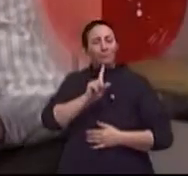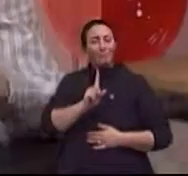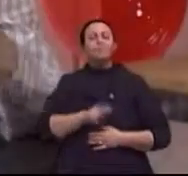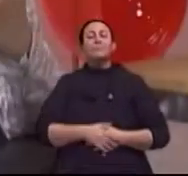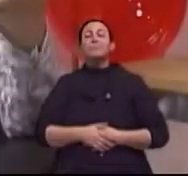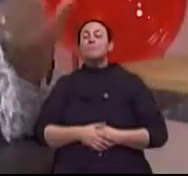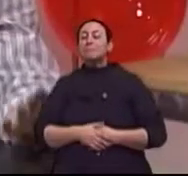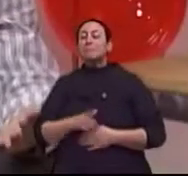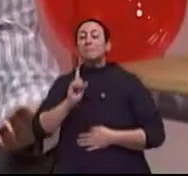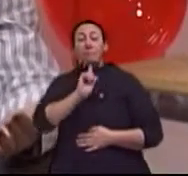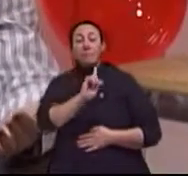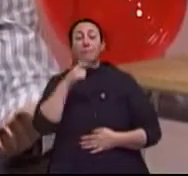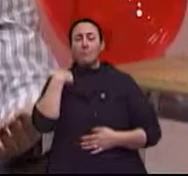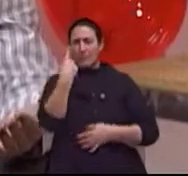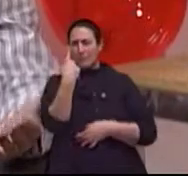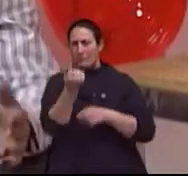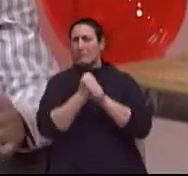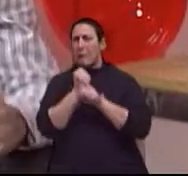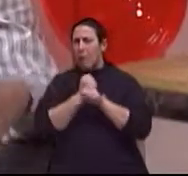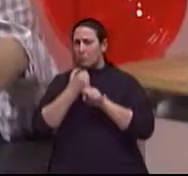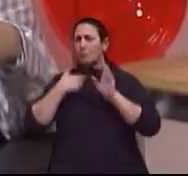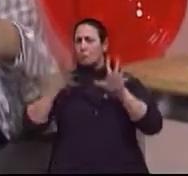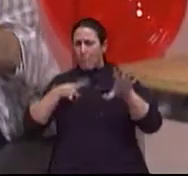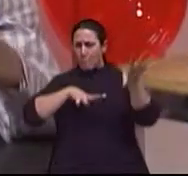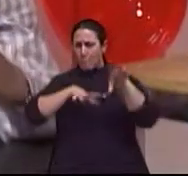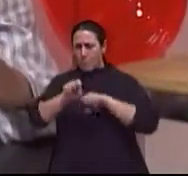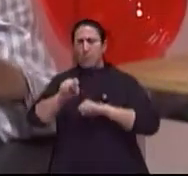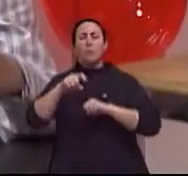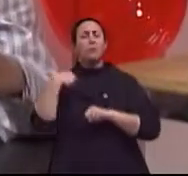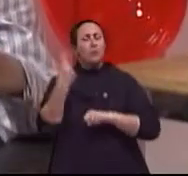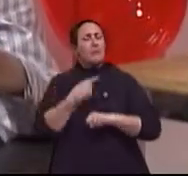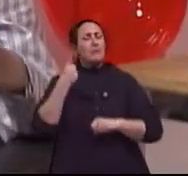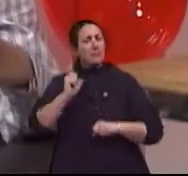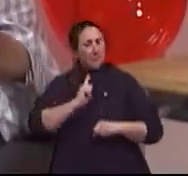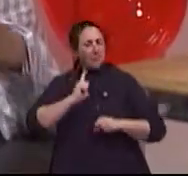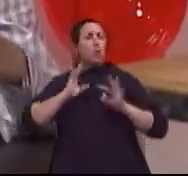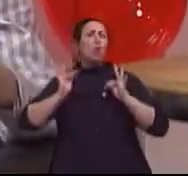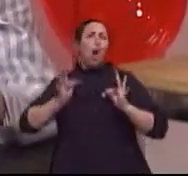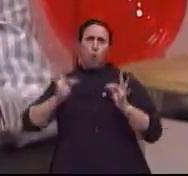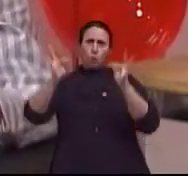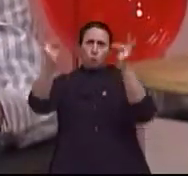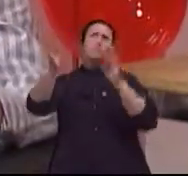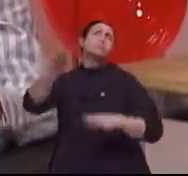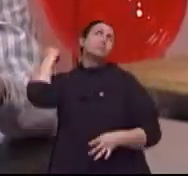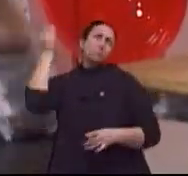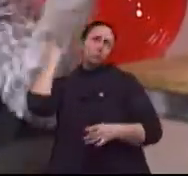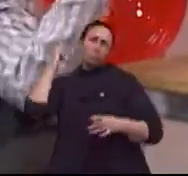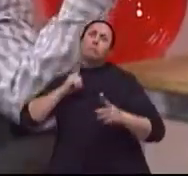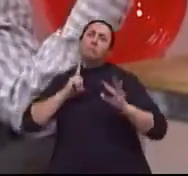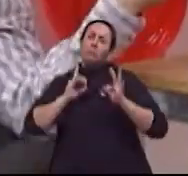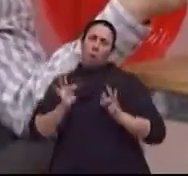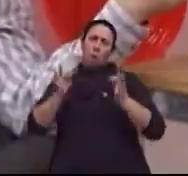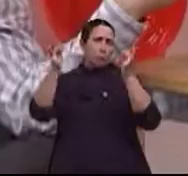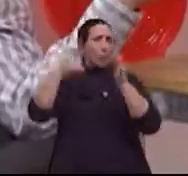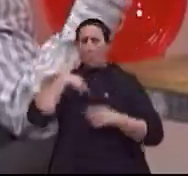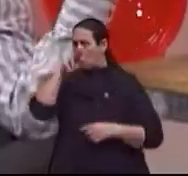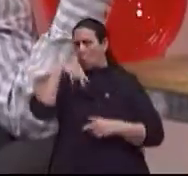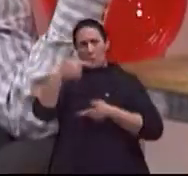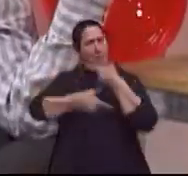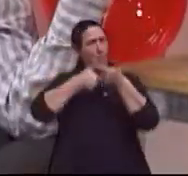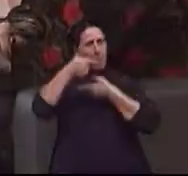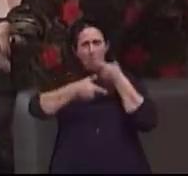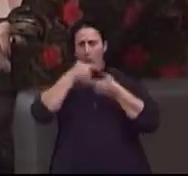Né? Eu estou há 16 anos formada, no início a gente já tinha uma tecnologia digital, uhum. né? Eu nunca trabalhei com os